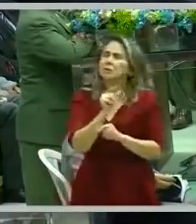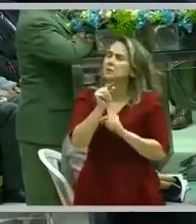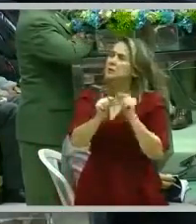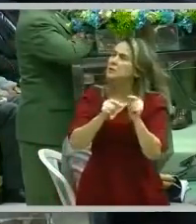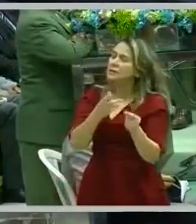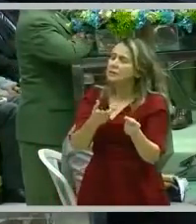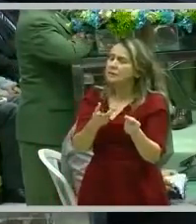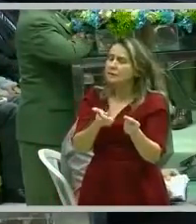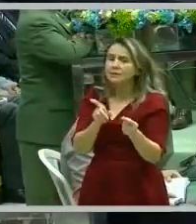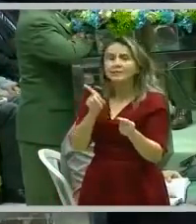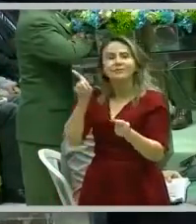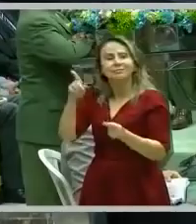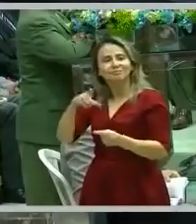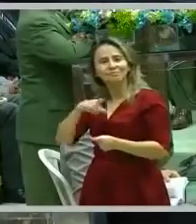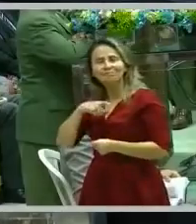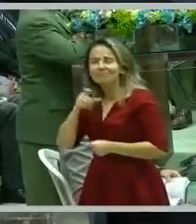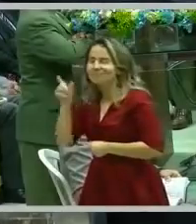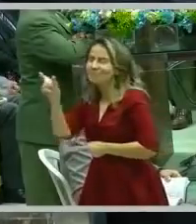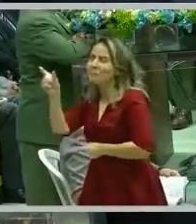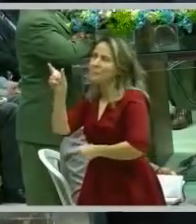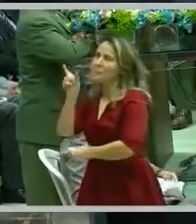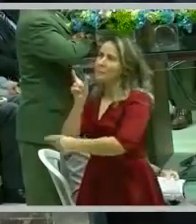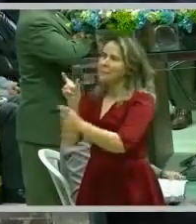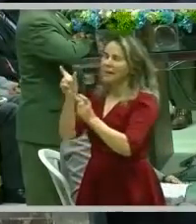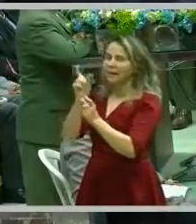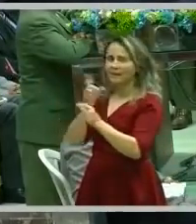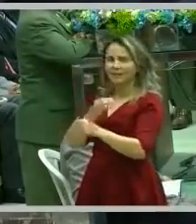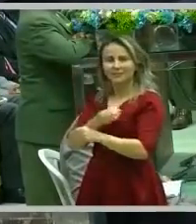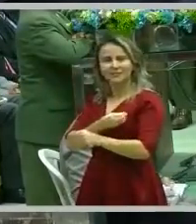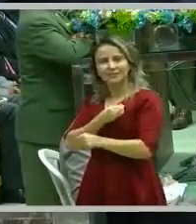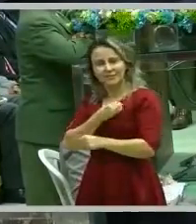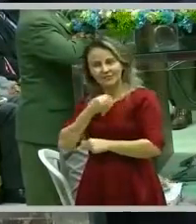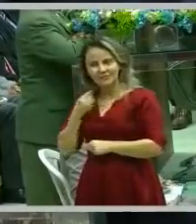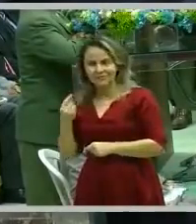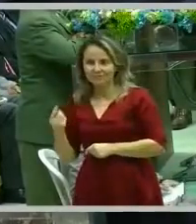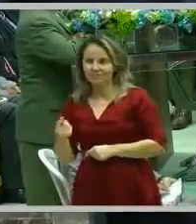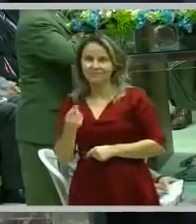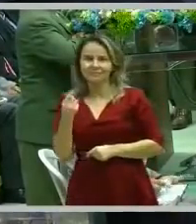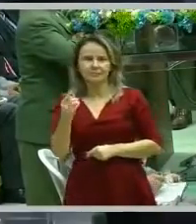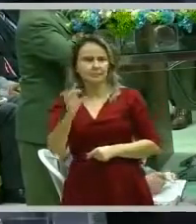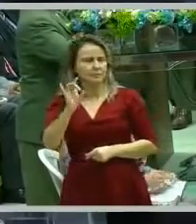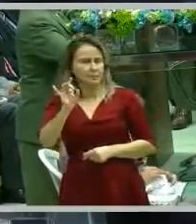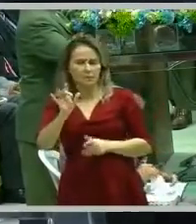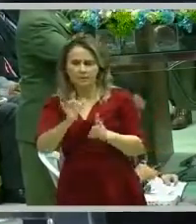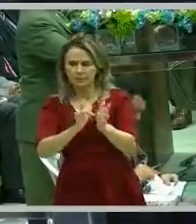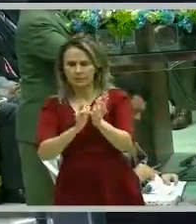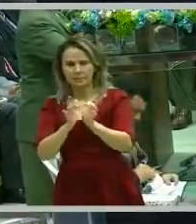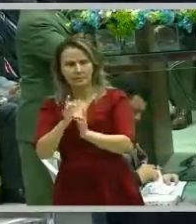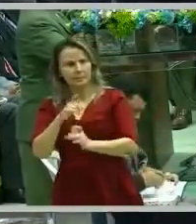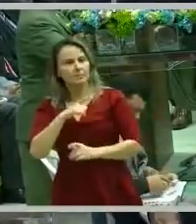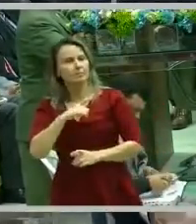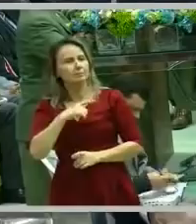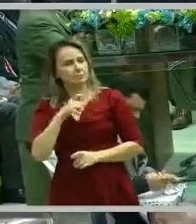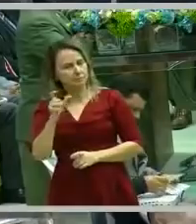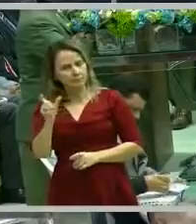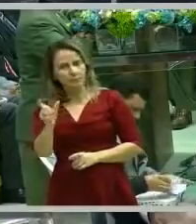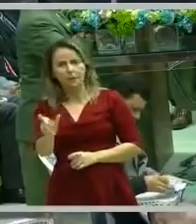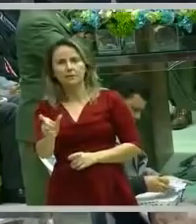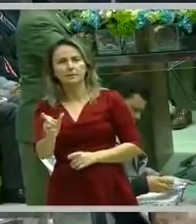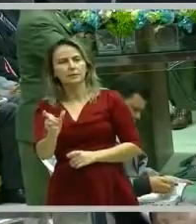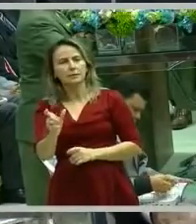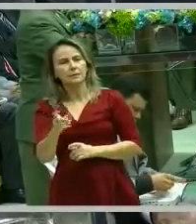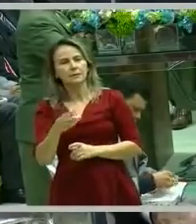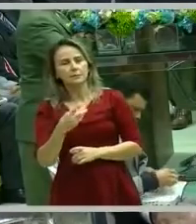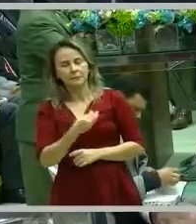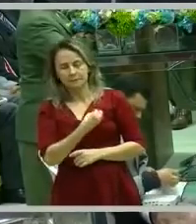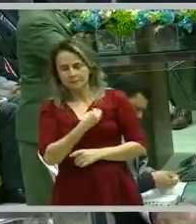o que, igreja? As palavras de que, igreja? Só Jesus tem palavras de vida eterna. Meus